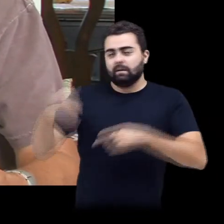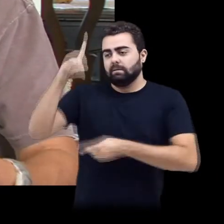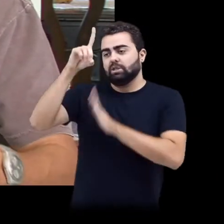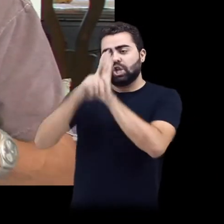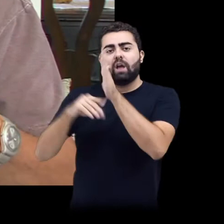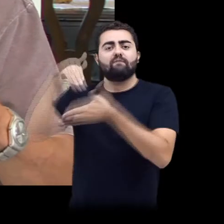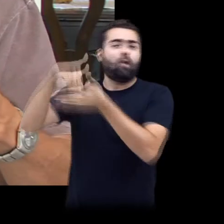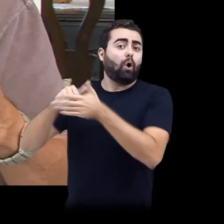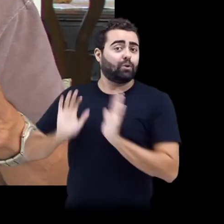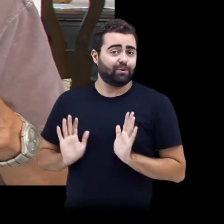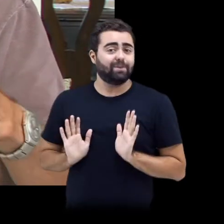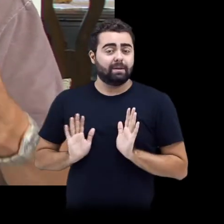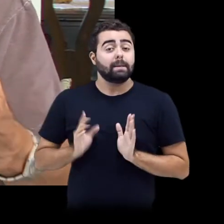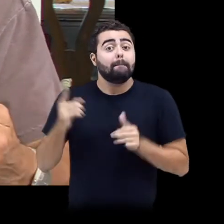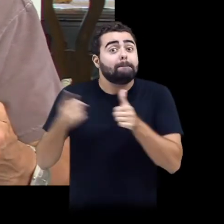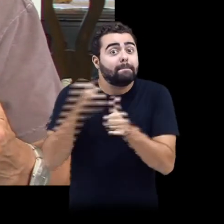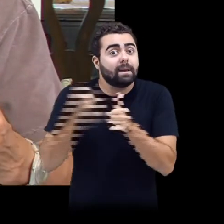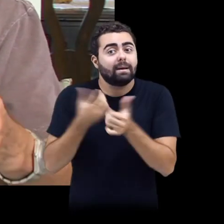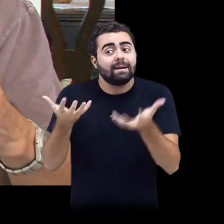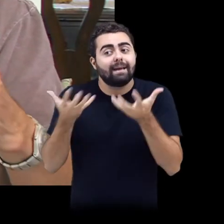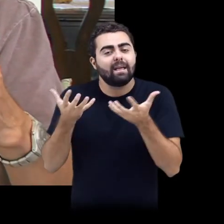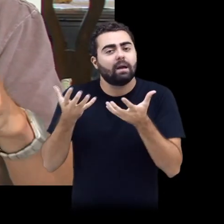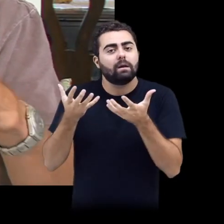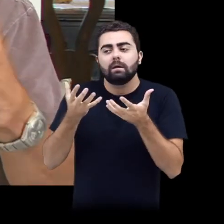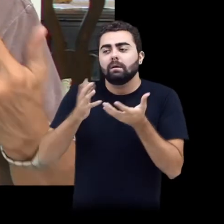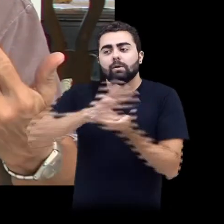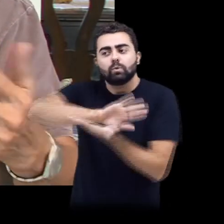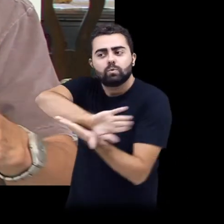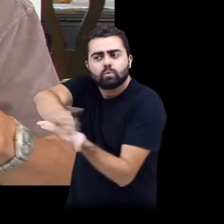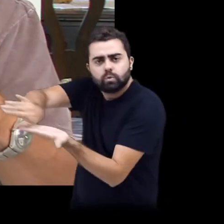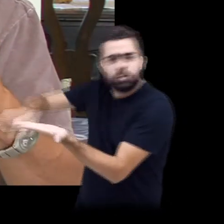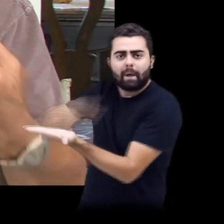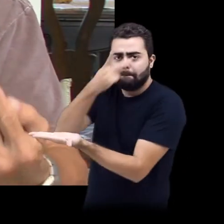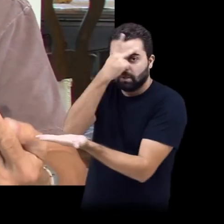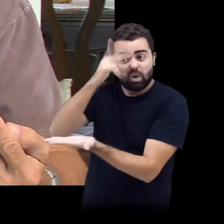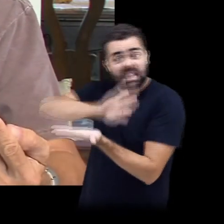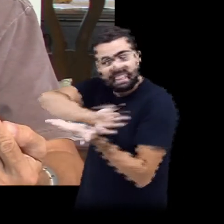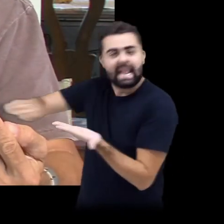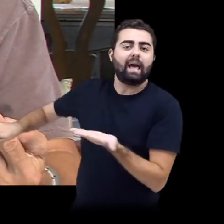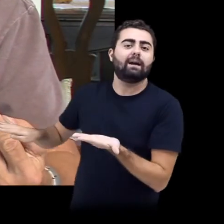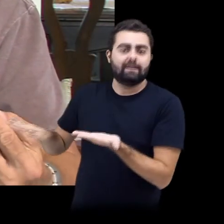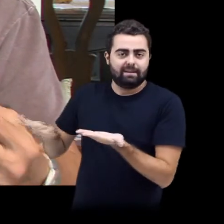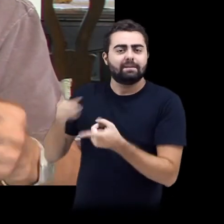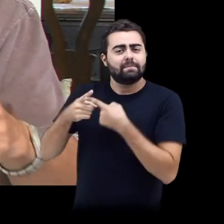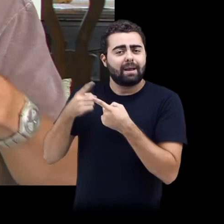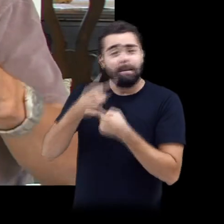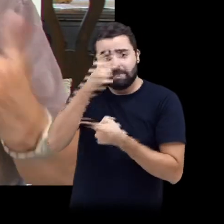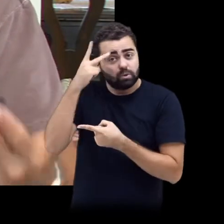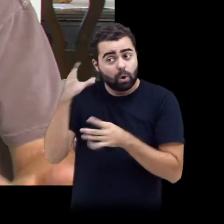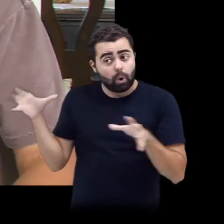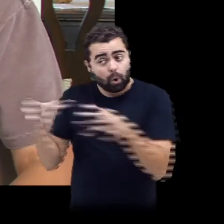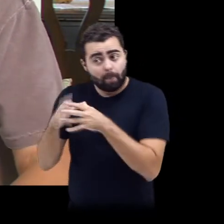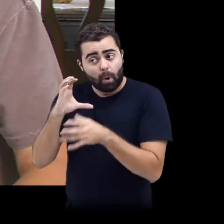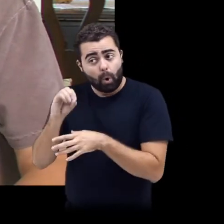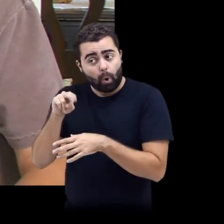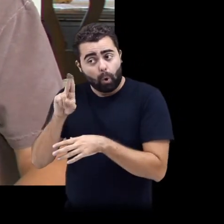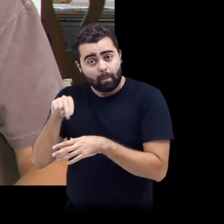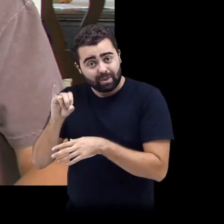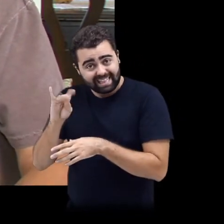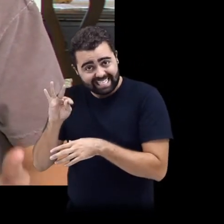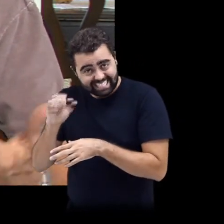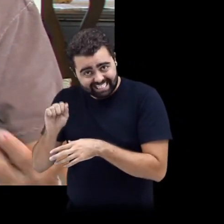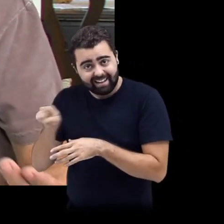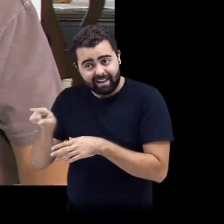limpeza, e também os ameaçava democratas que não eram comunistas, que tivessem uma certa liderança